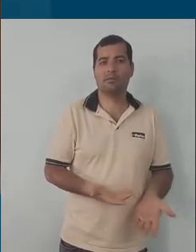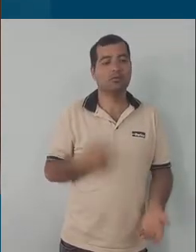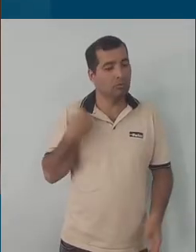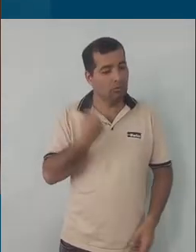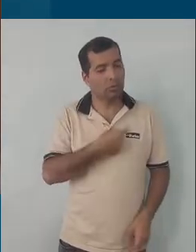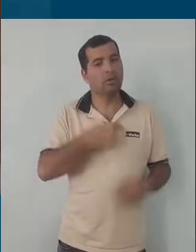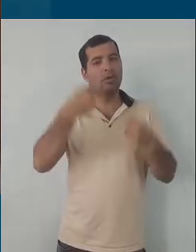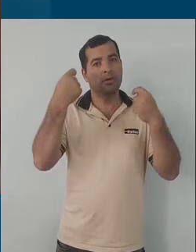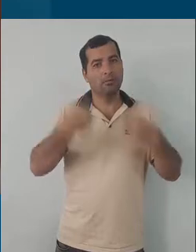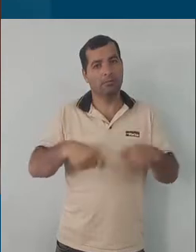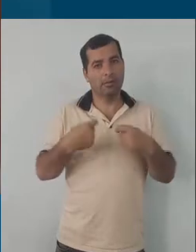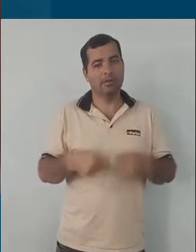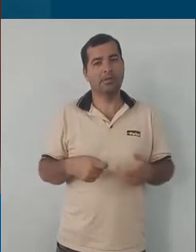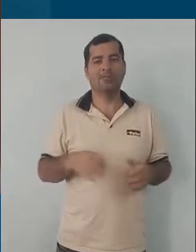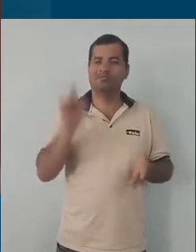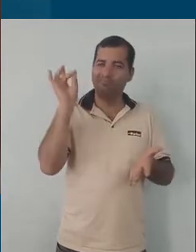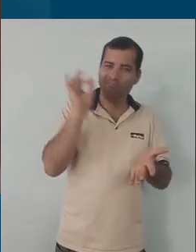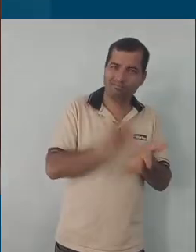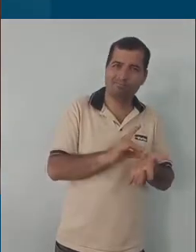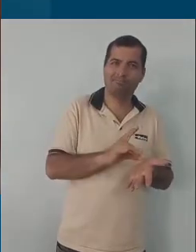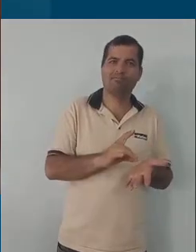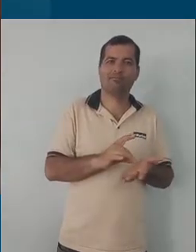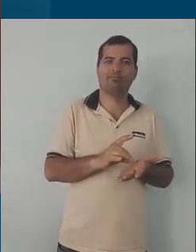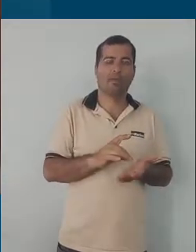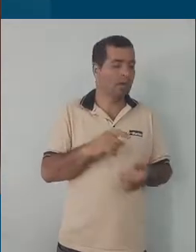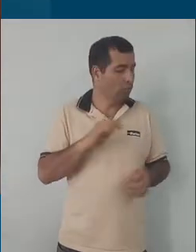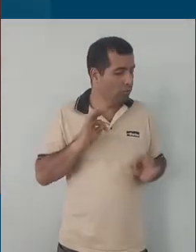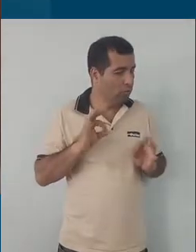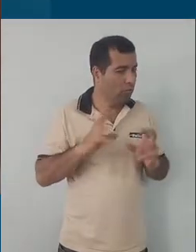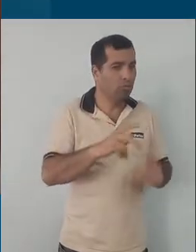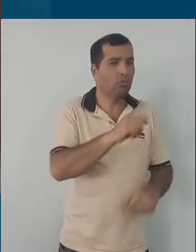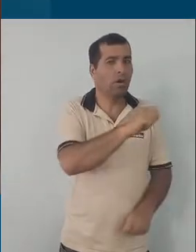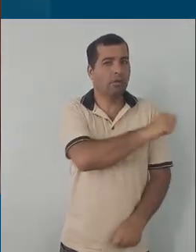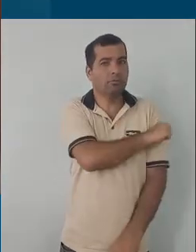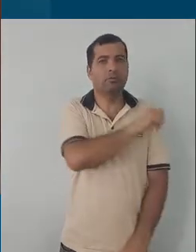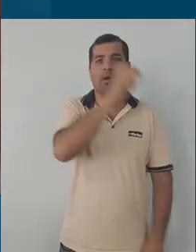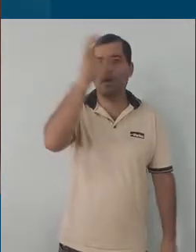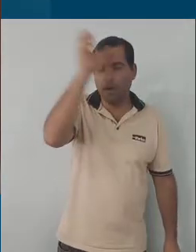garantir que os nossos alunos aprendam. Como?